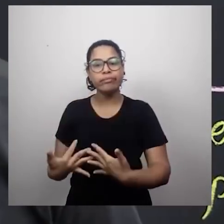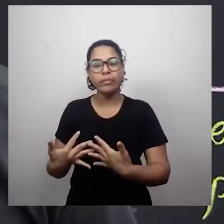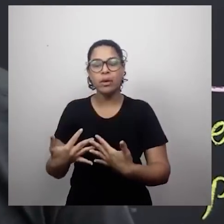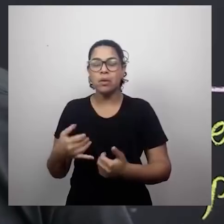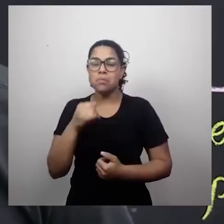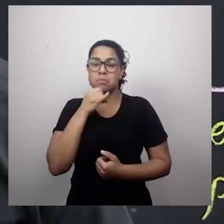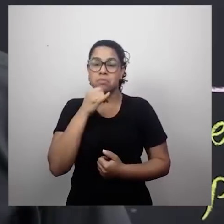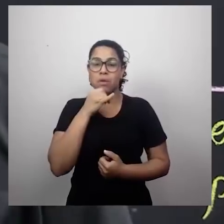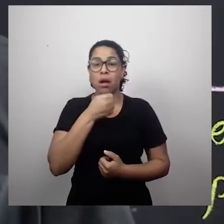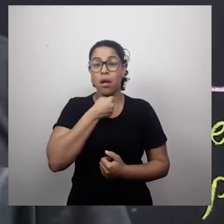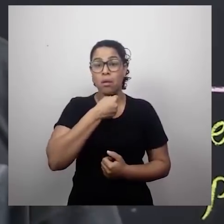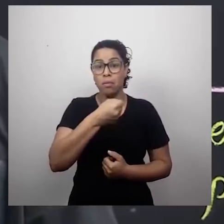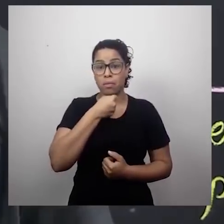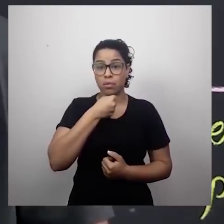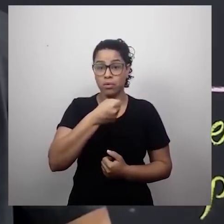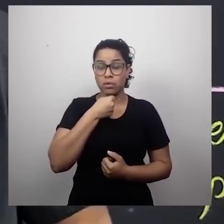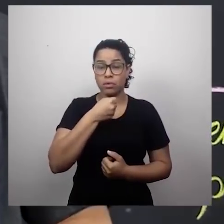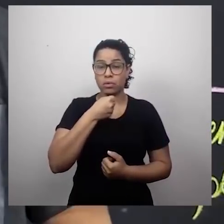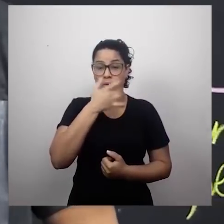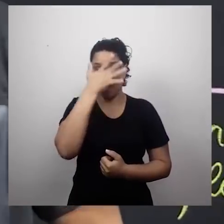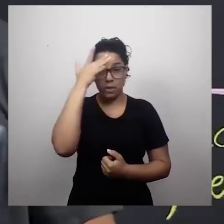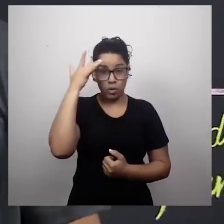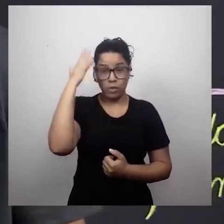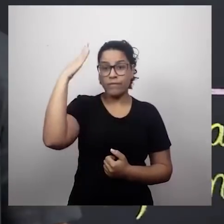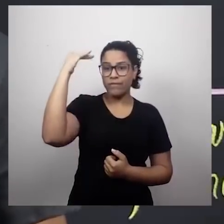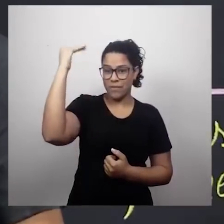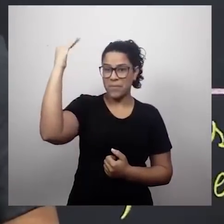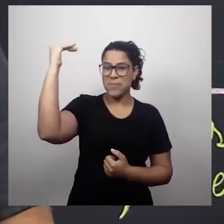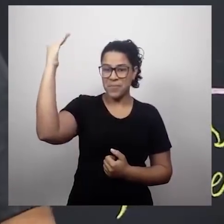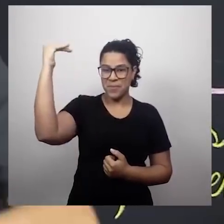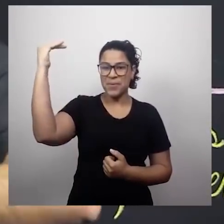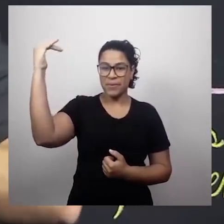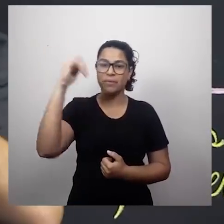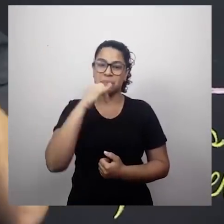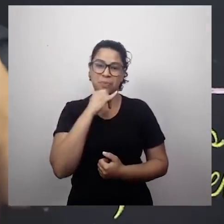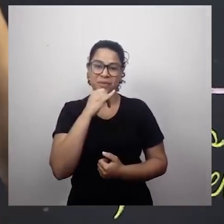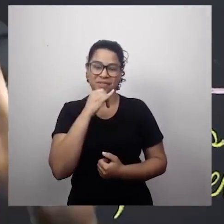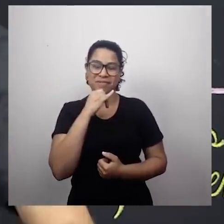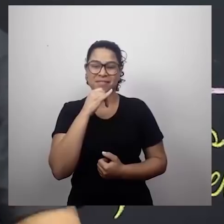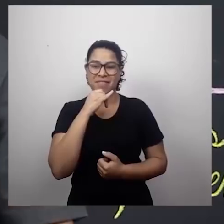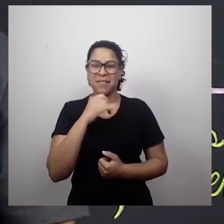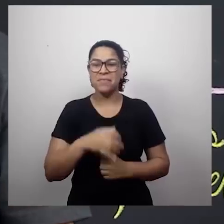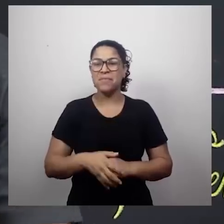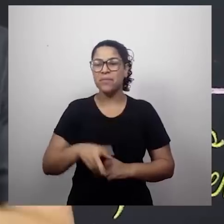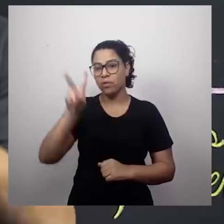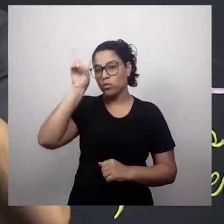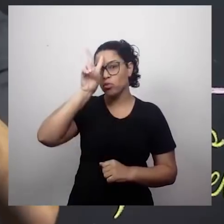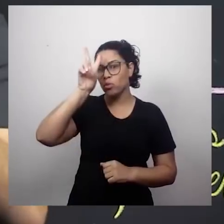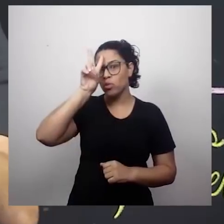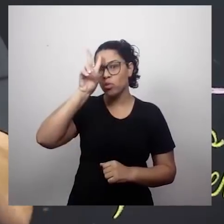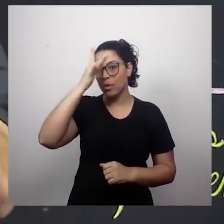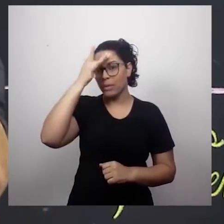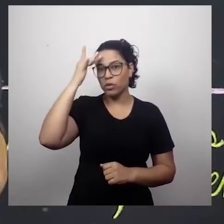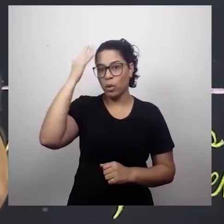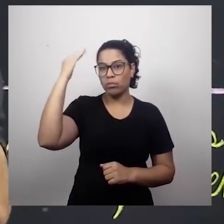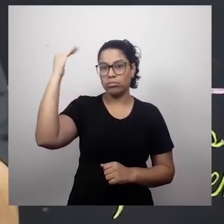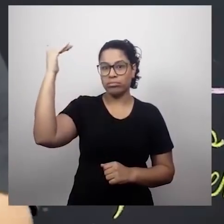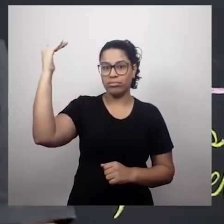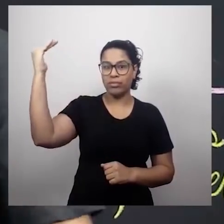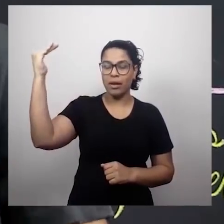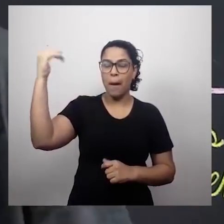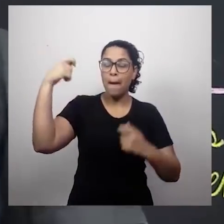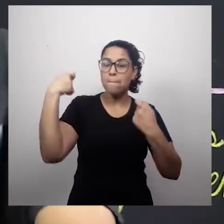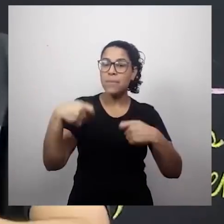for uma reportagem com um perfil de uma pessoa muito famosa, por exemplo, de uma celebridade, de uma personalidade histórica, essa reportagem vai ter